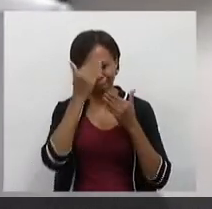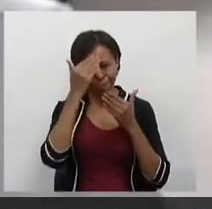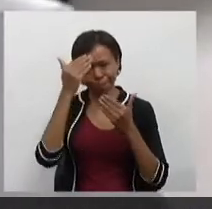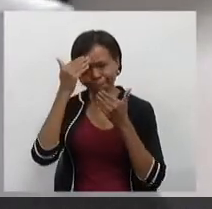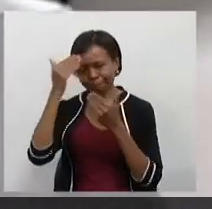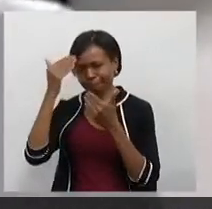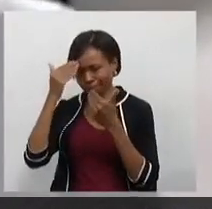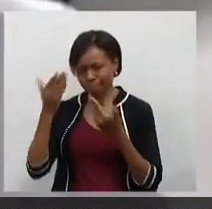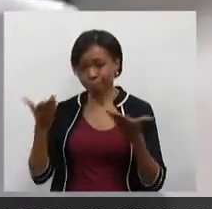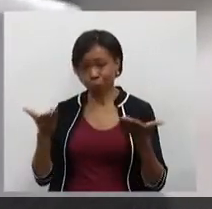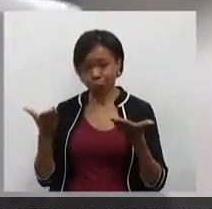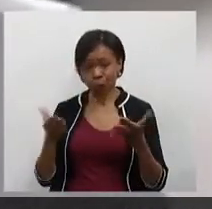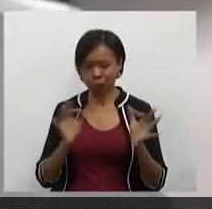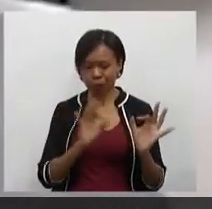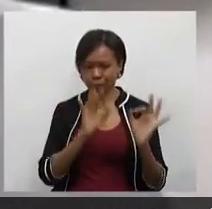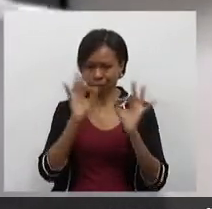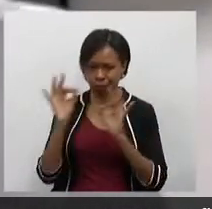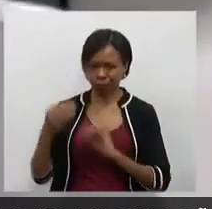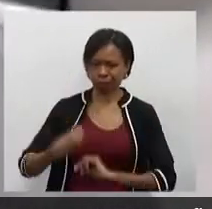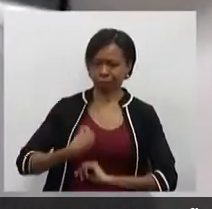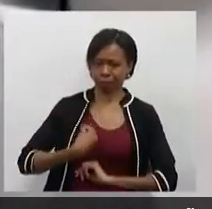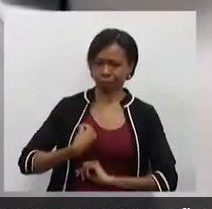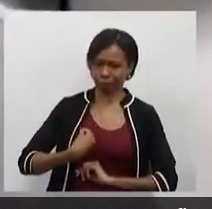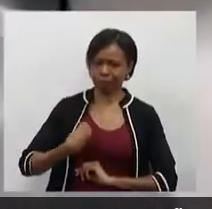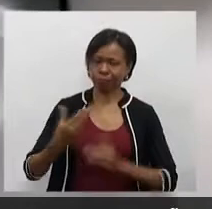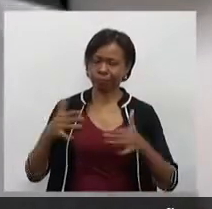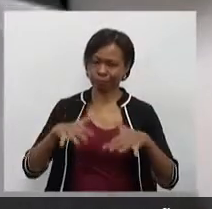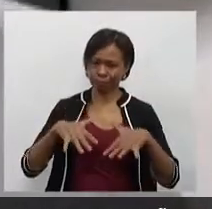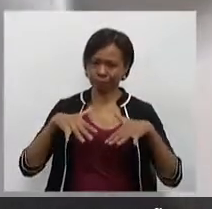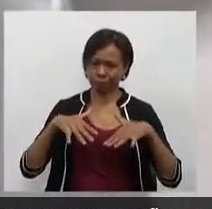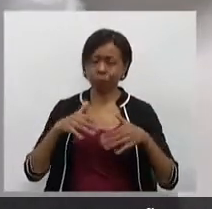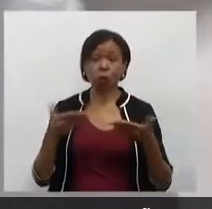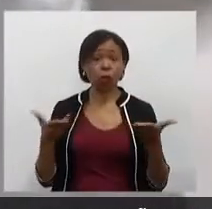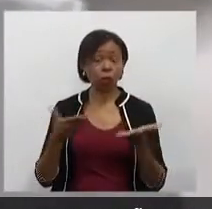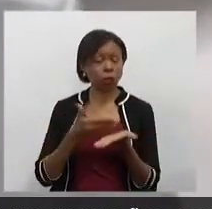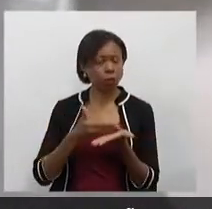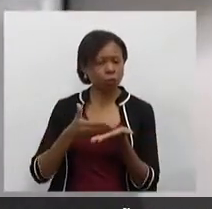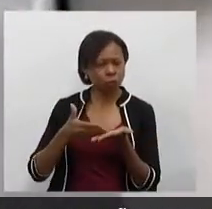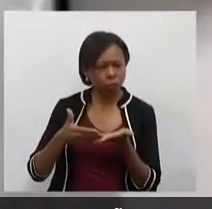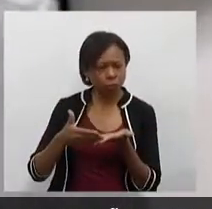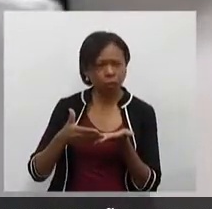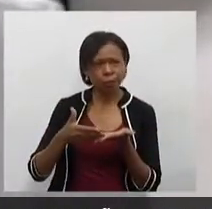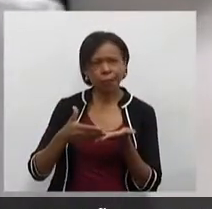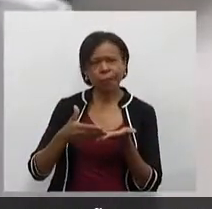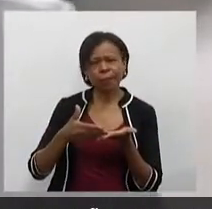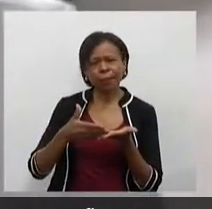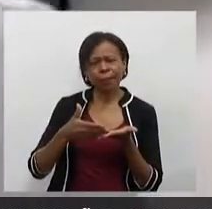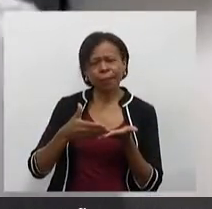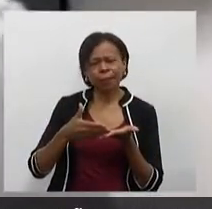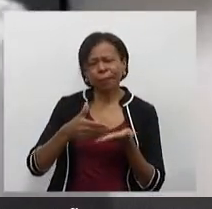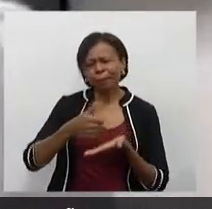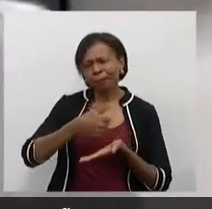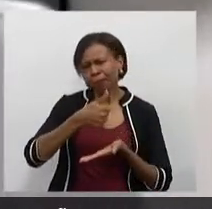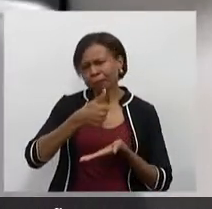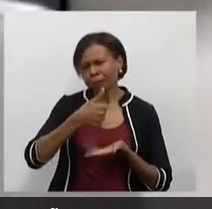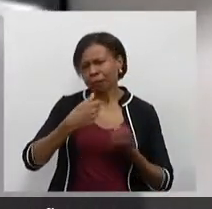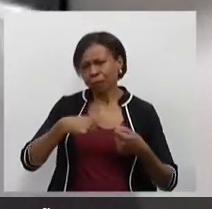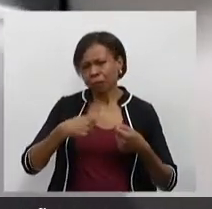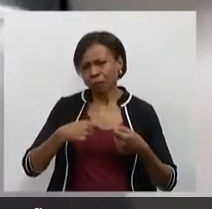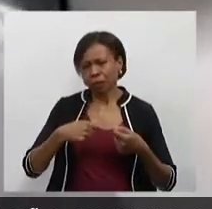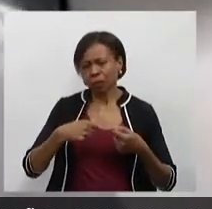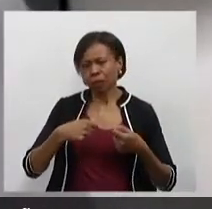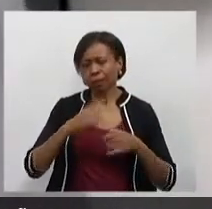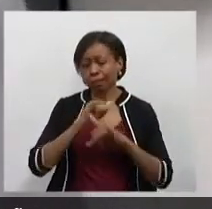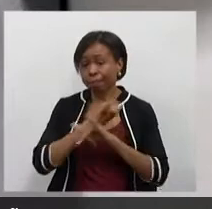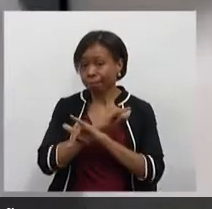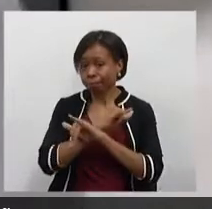aí que acompanham e participam aí da audiência. Acho que, inicialmente, cabe a gente alertar, mais uma vez, que